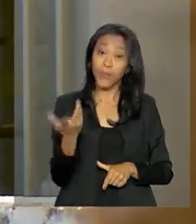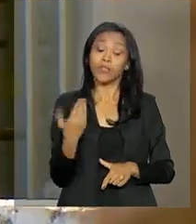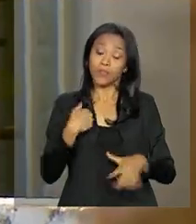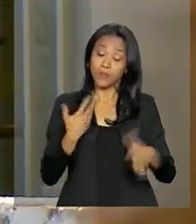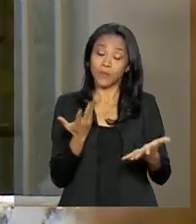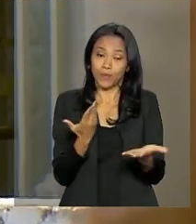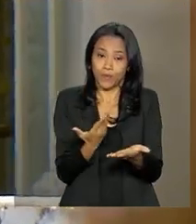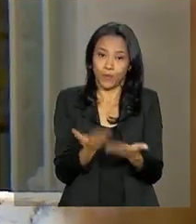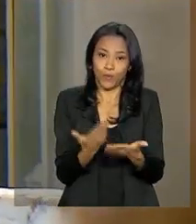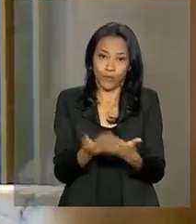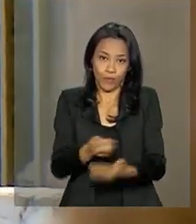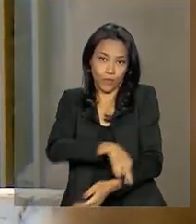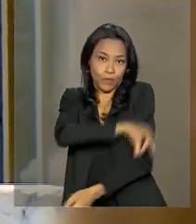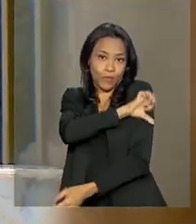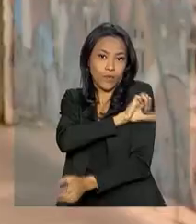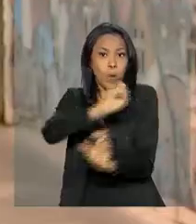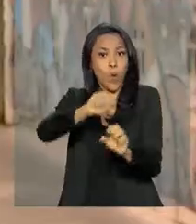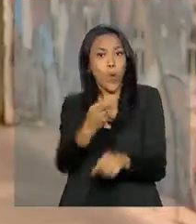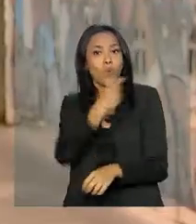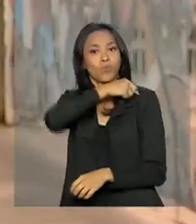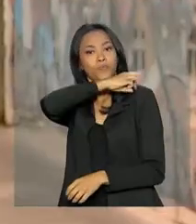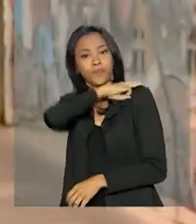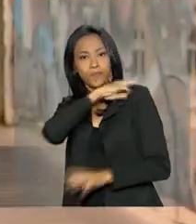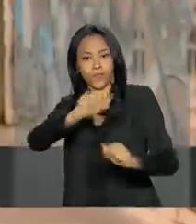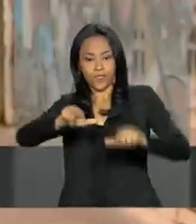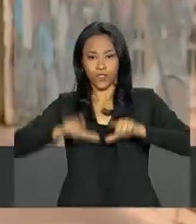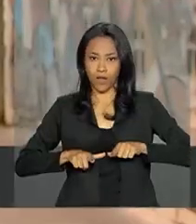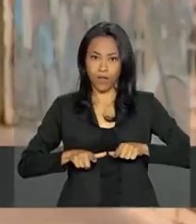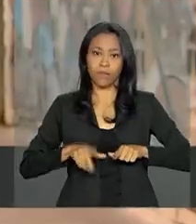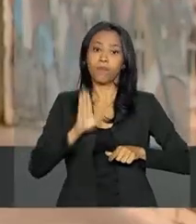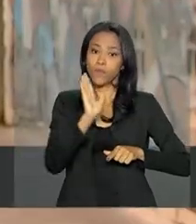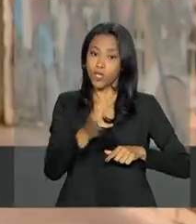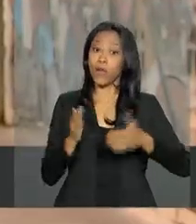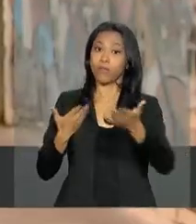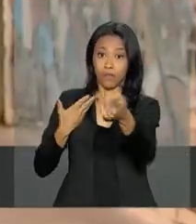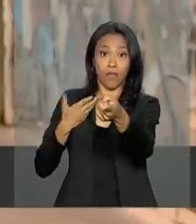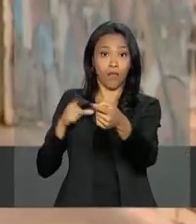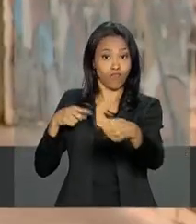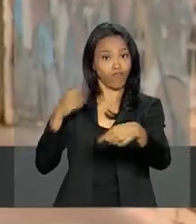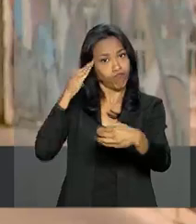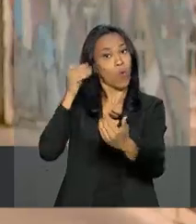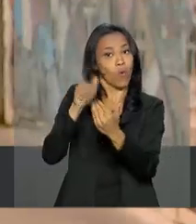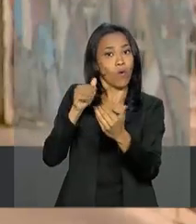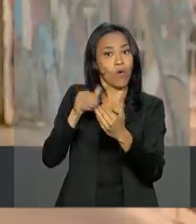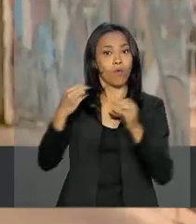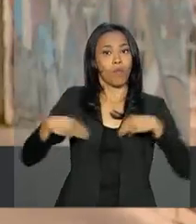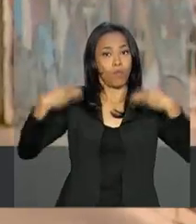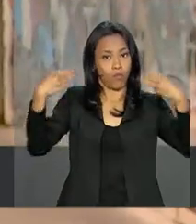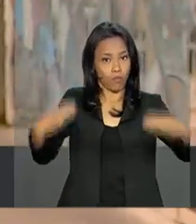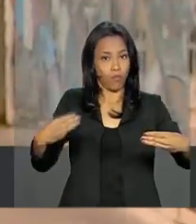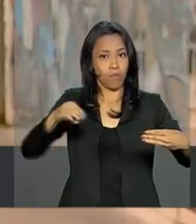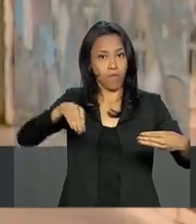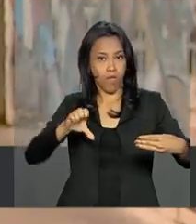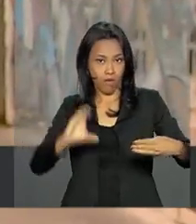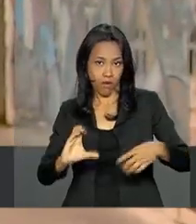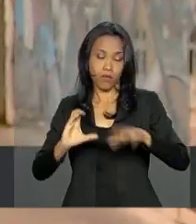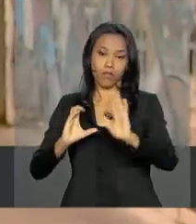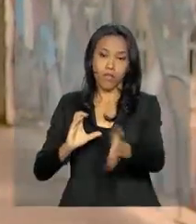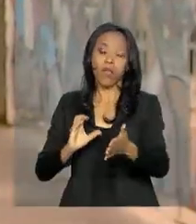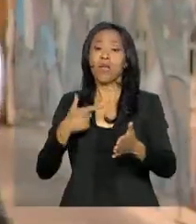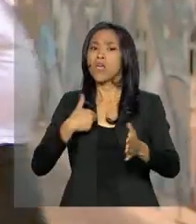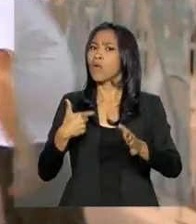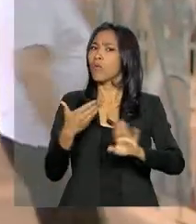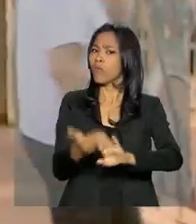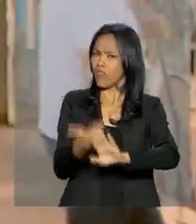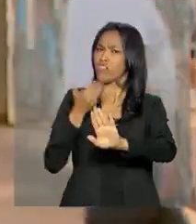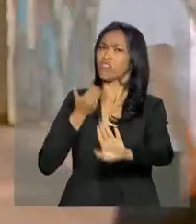fundamental ou do ensino médio a gente tem um certificado aprovado pelo mec é muito importante né e eu tava mal bastante tempo afastado